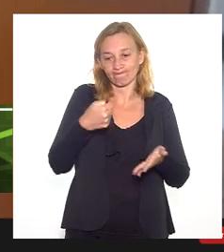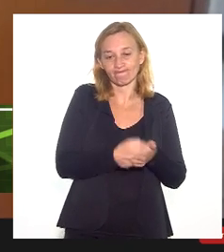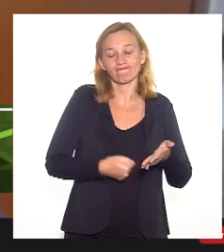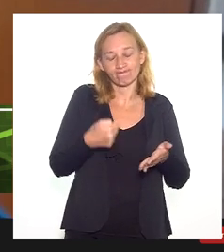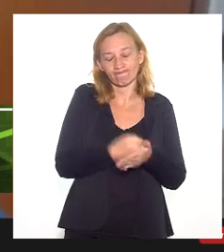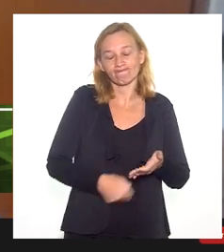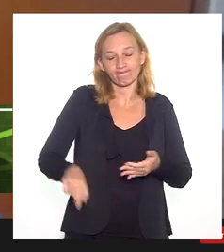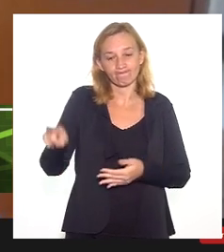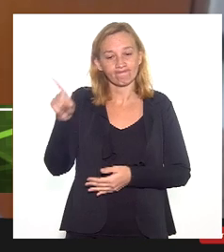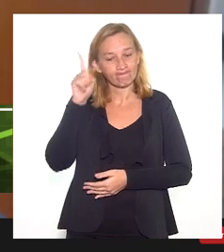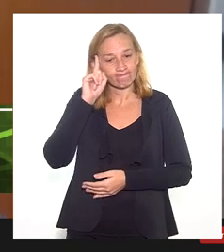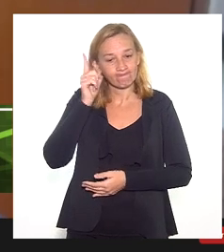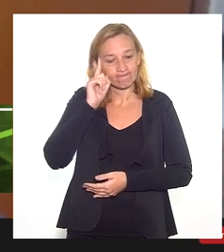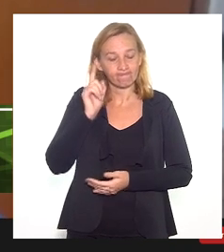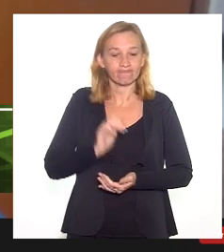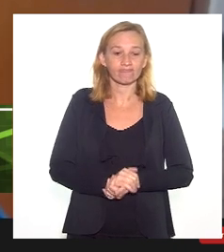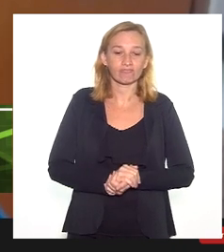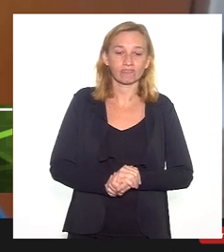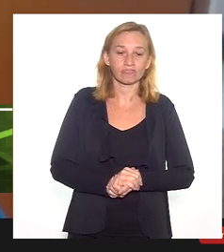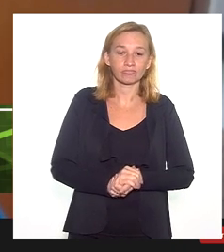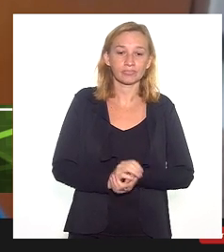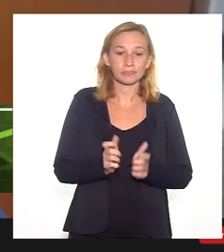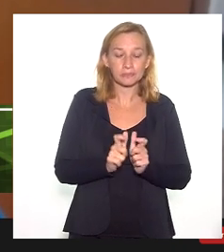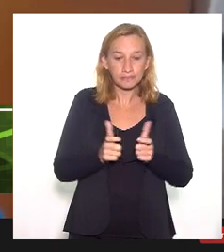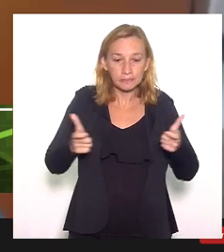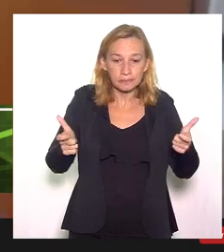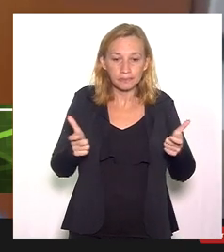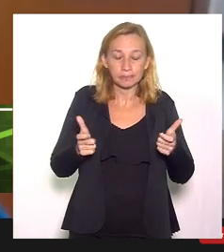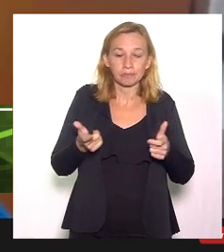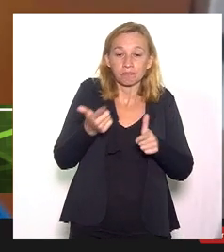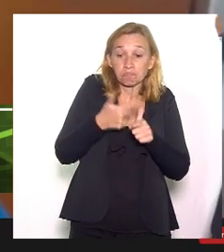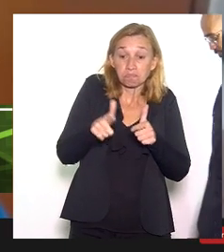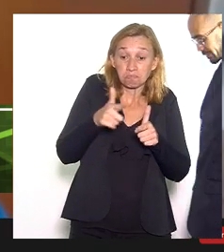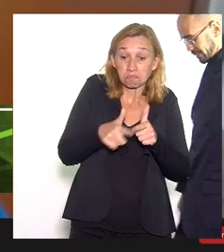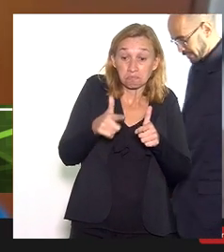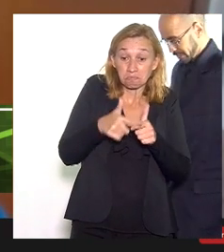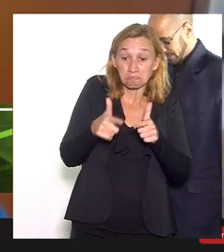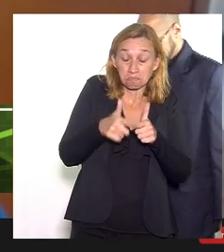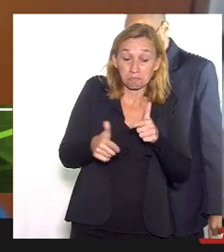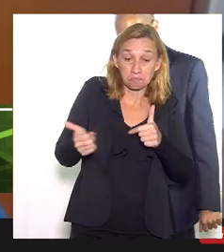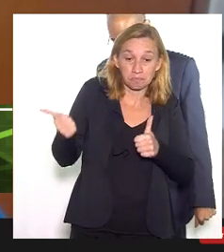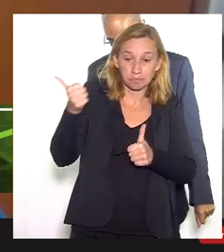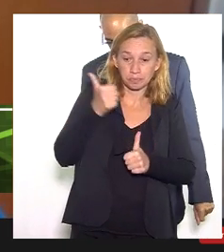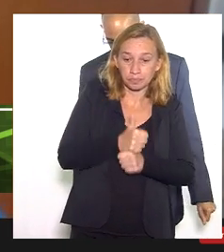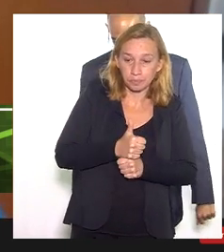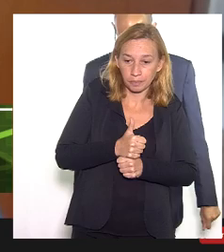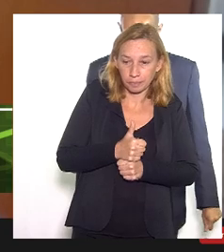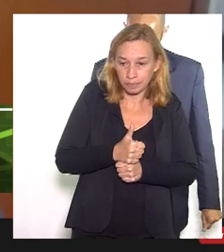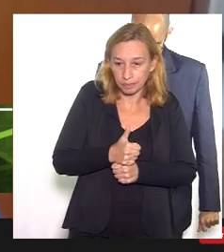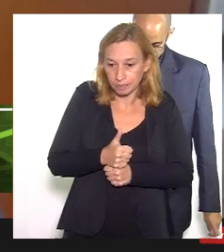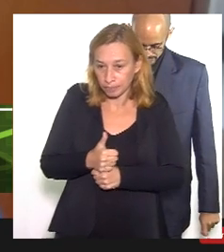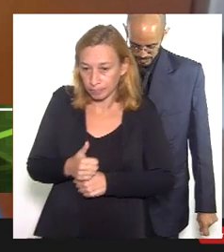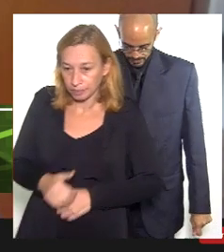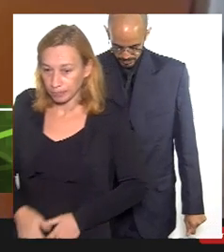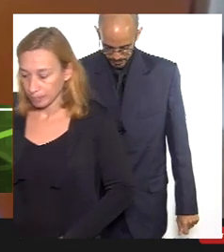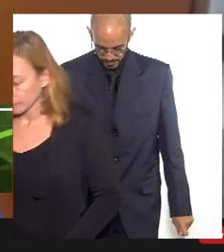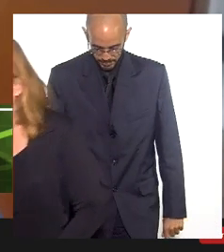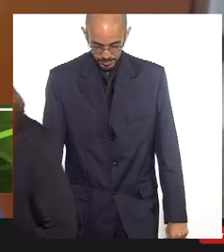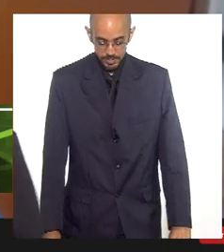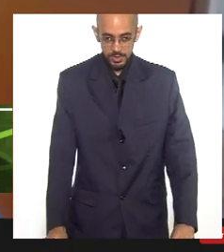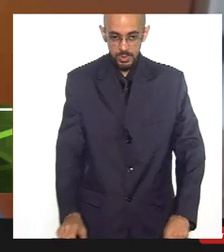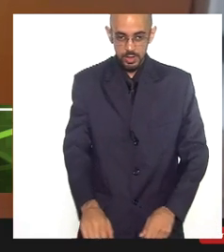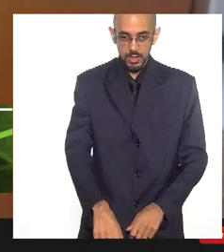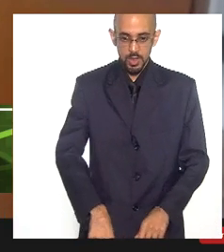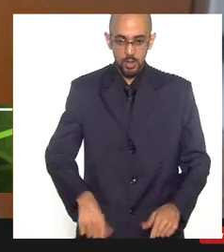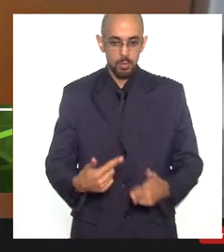Portanto, o grande problema de não regulamentar as duas décimas é